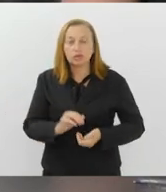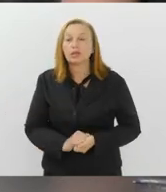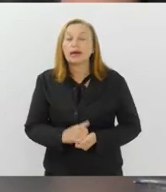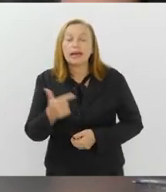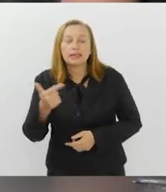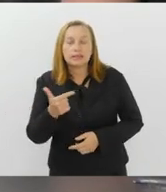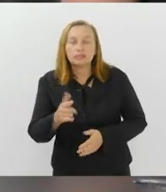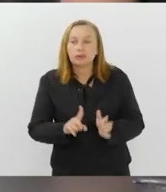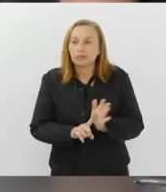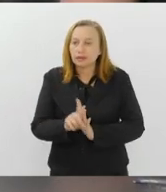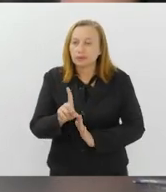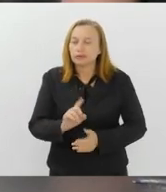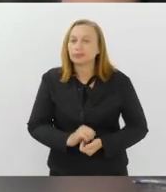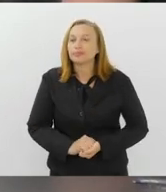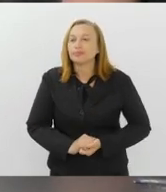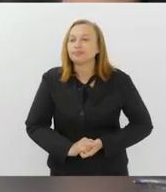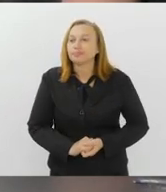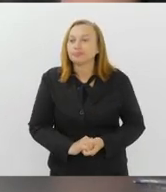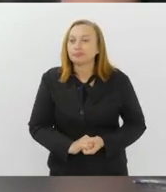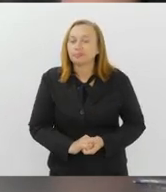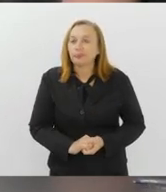segunda pergunta